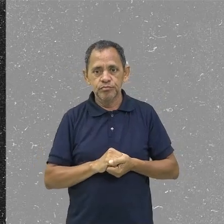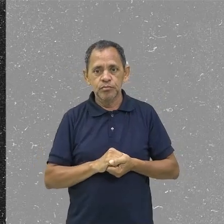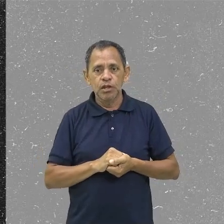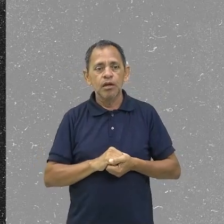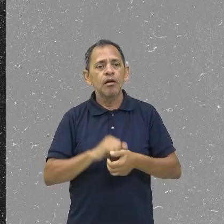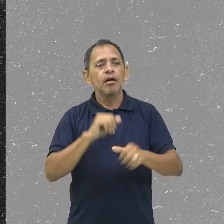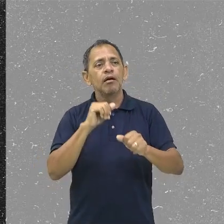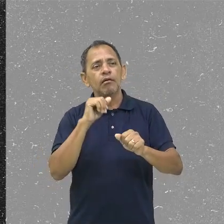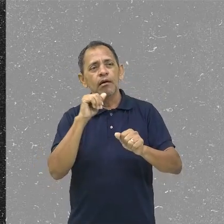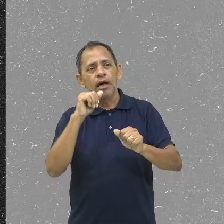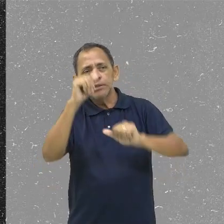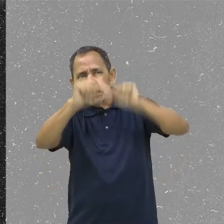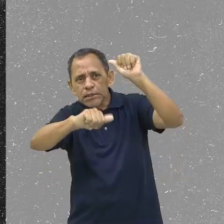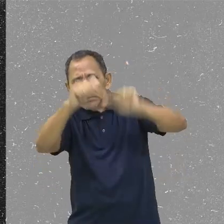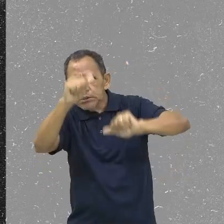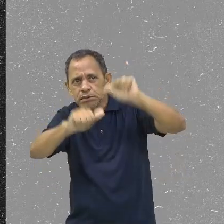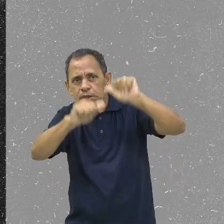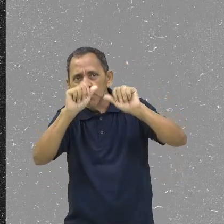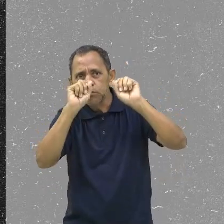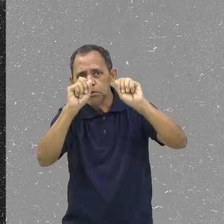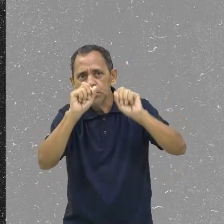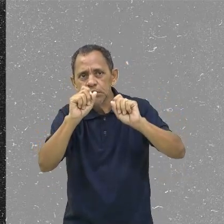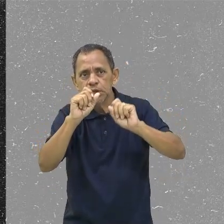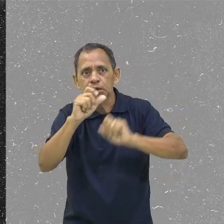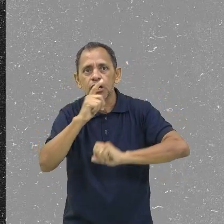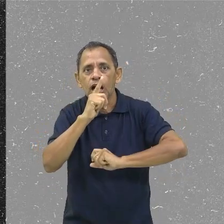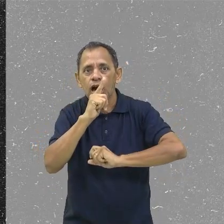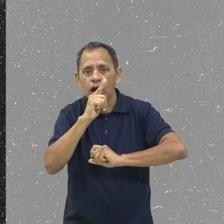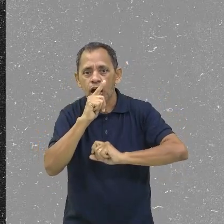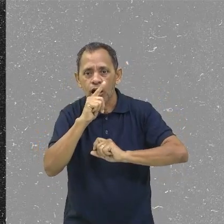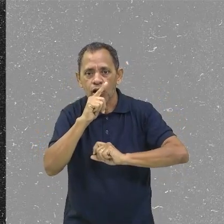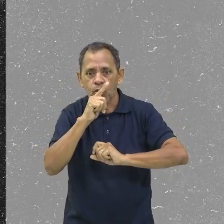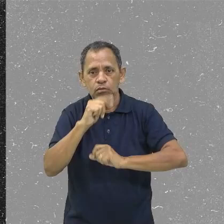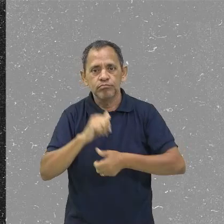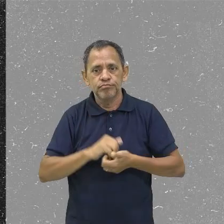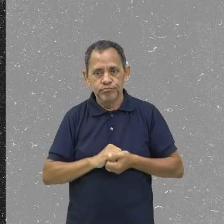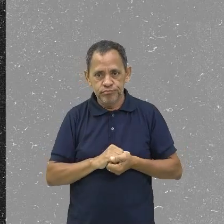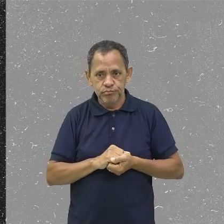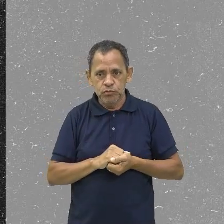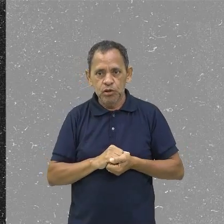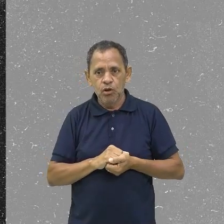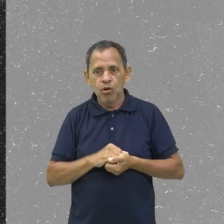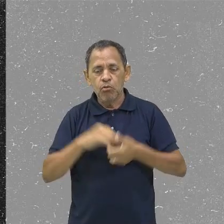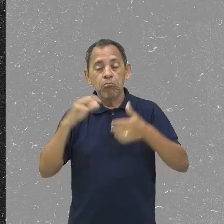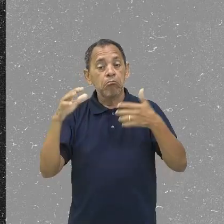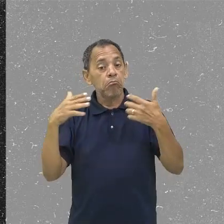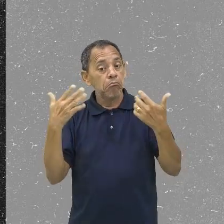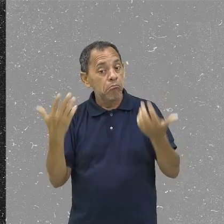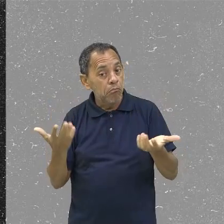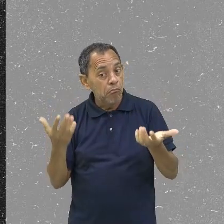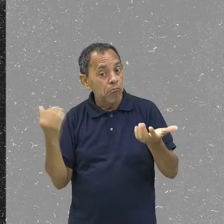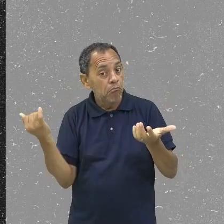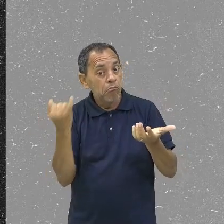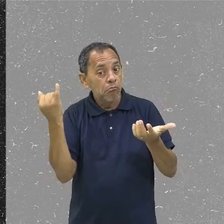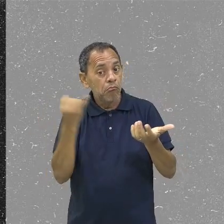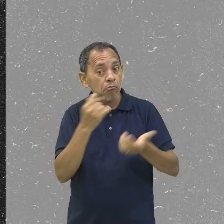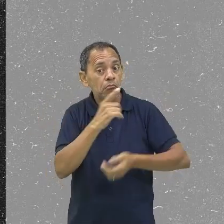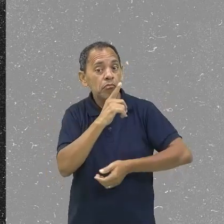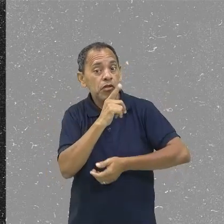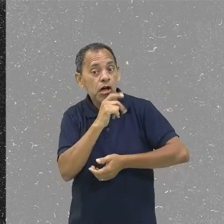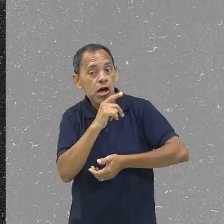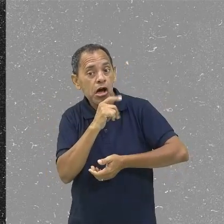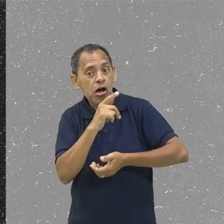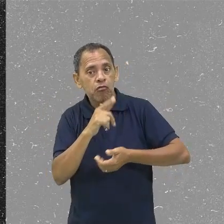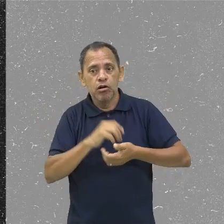paramos para analisar, a gente está falando de água, não é mesmo? E qual é a importância da água? Vamos visualizar,